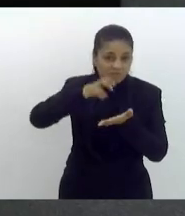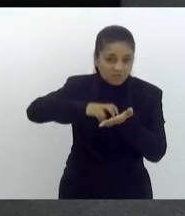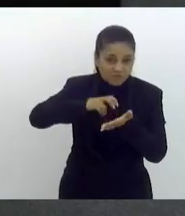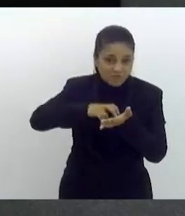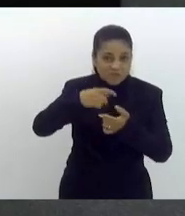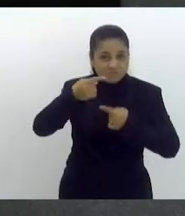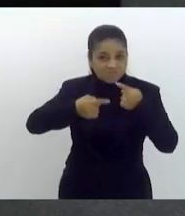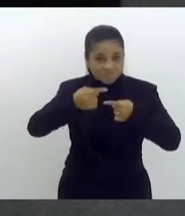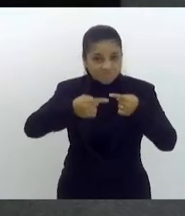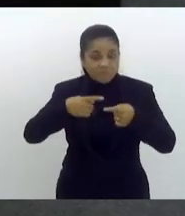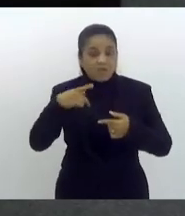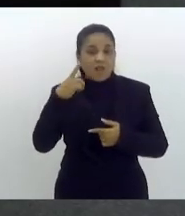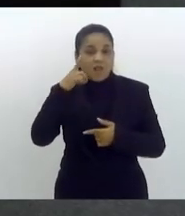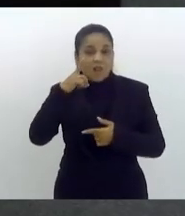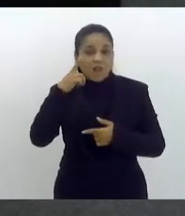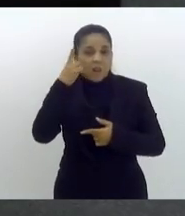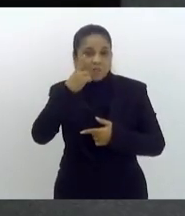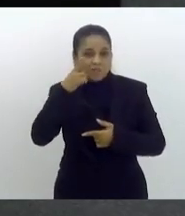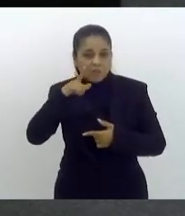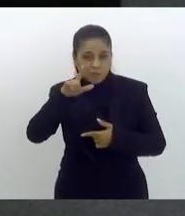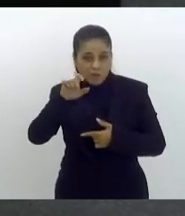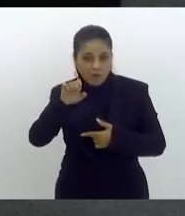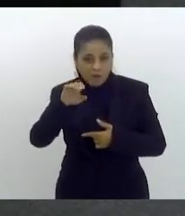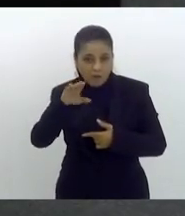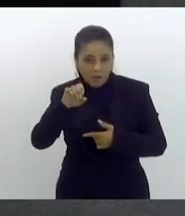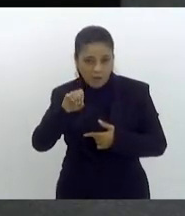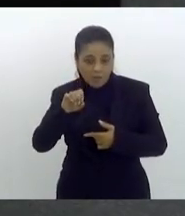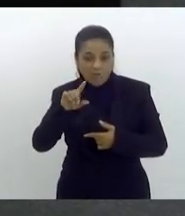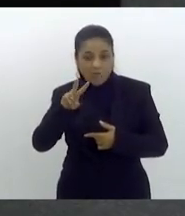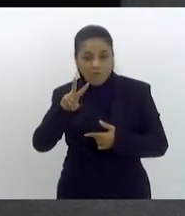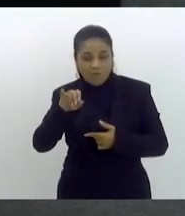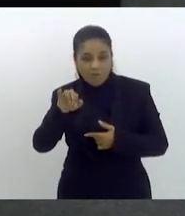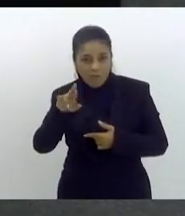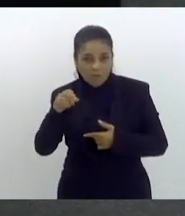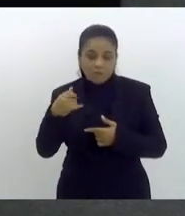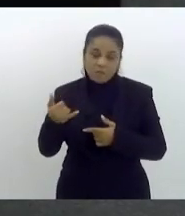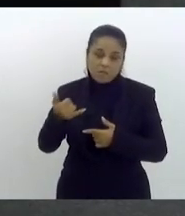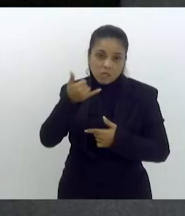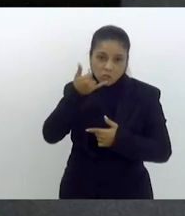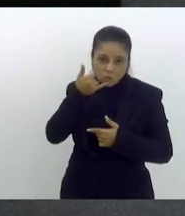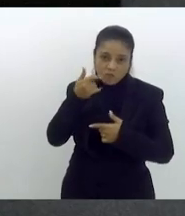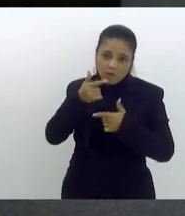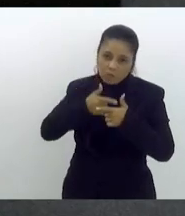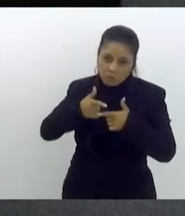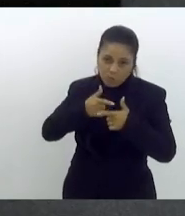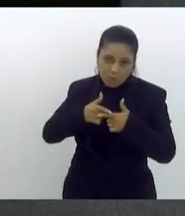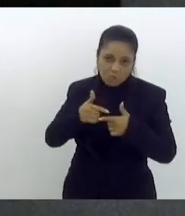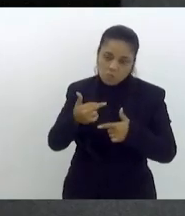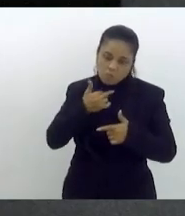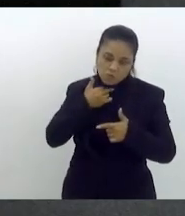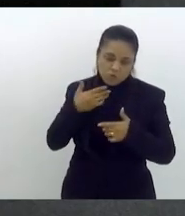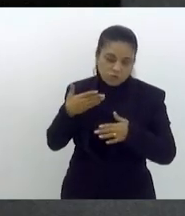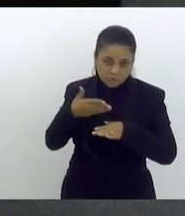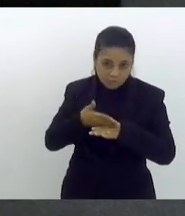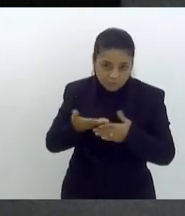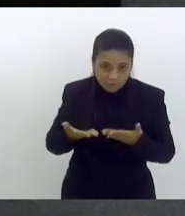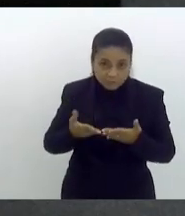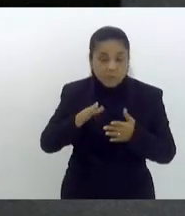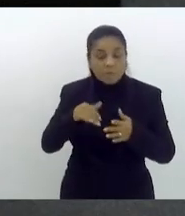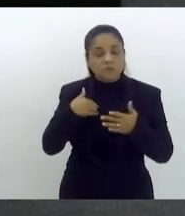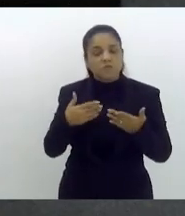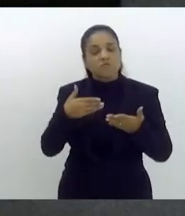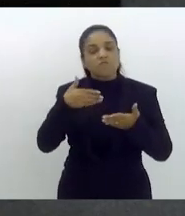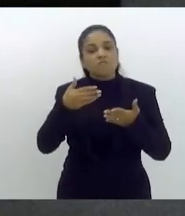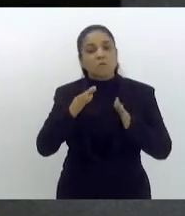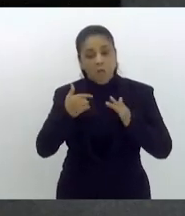diga-se de passagem ligou para mim avisando que tava com problema que não daria para chegar mas eu fiquei aqui do início no meio até o final da audiência pública